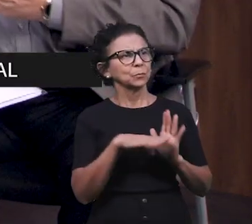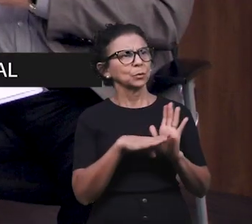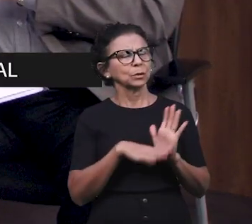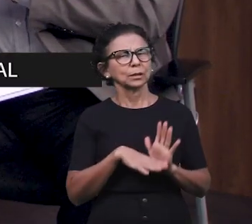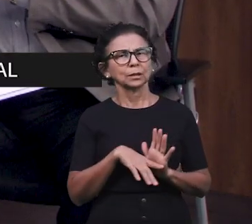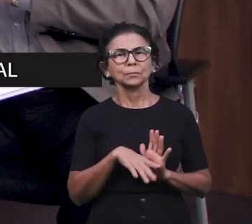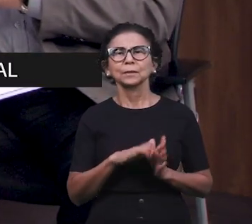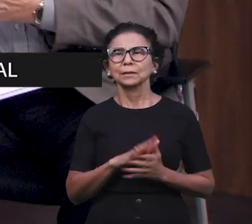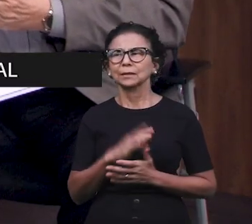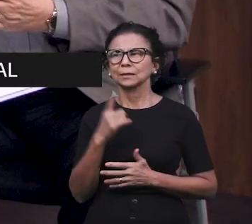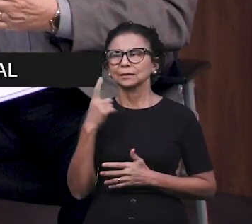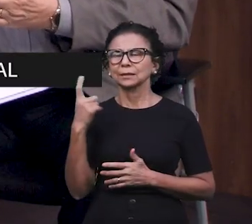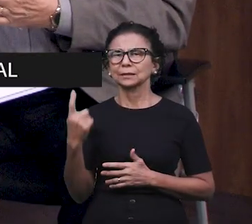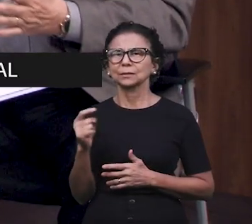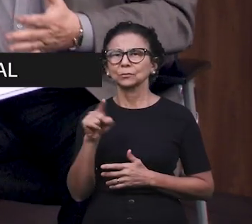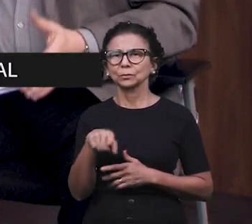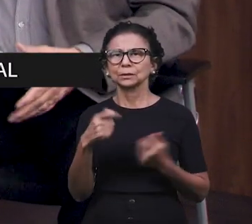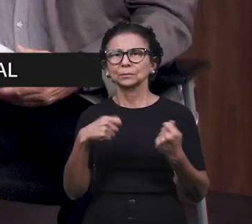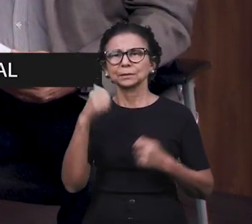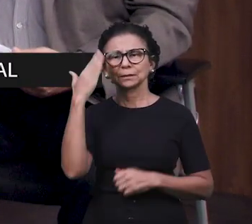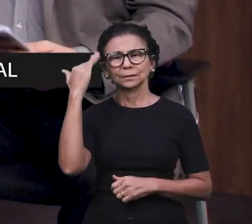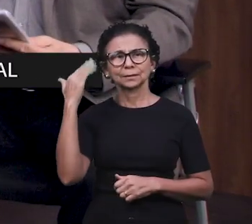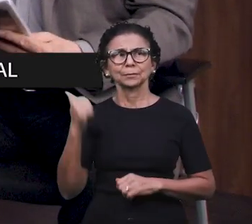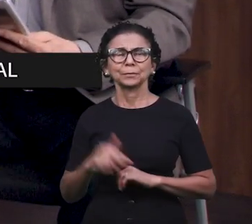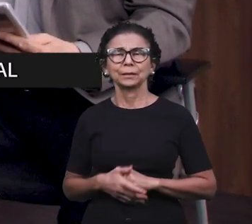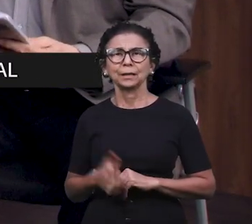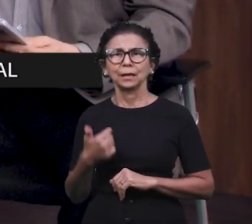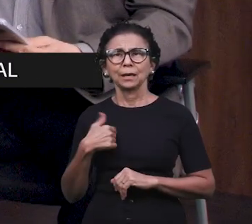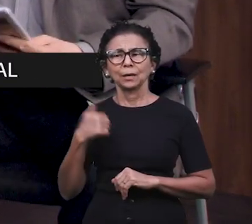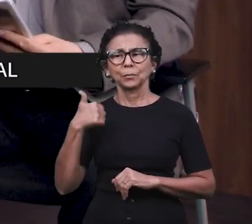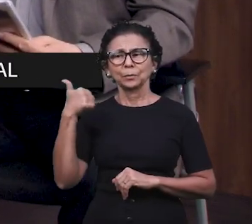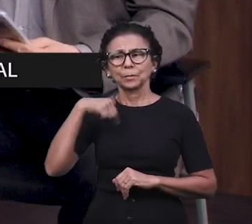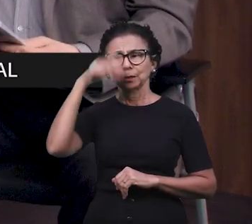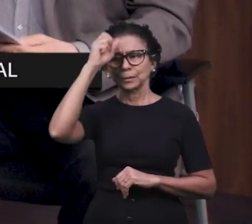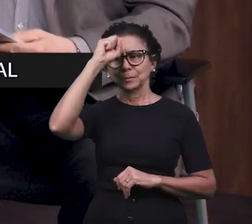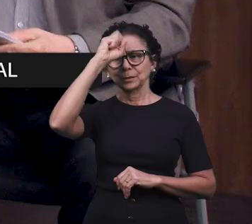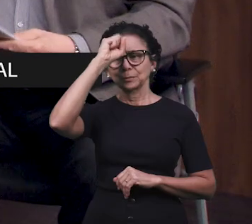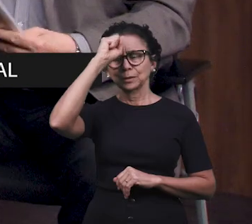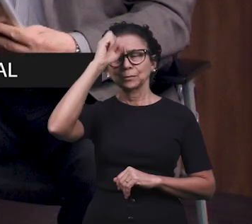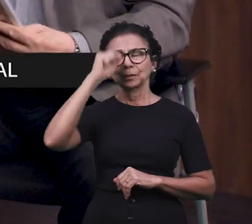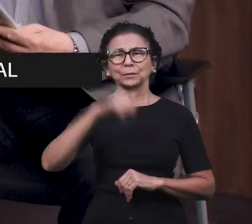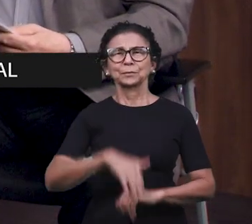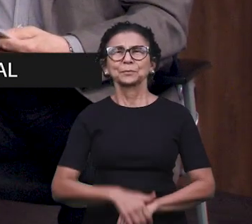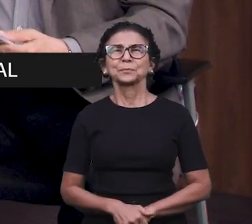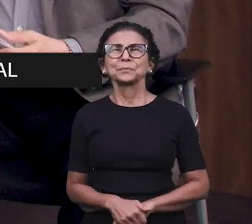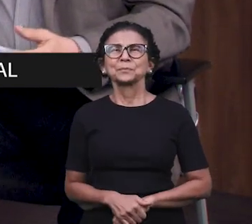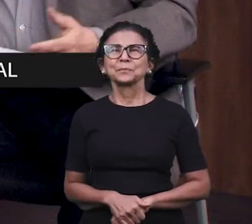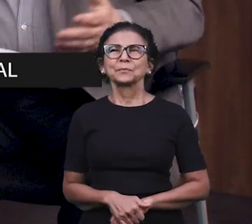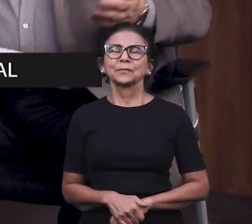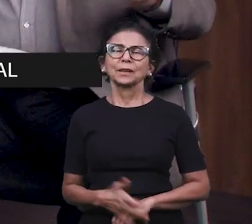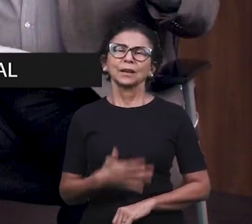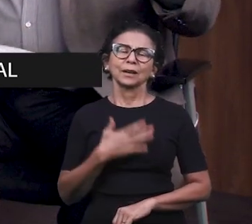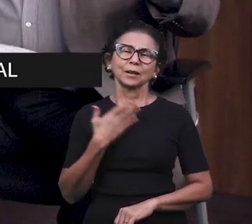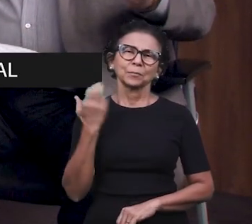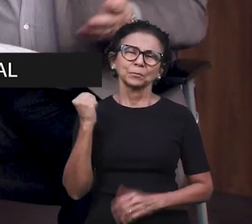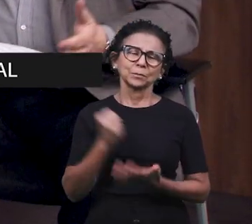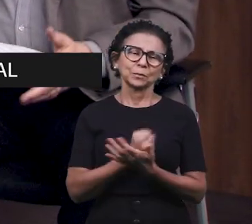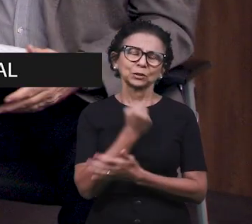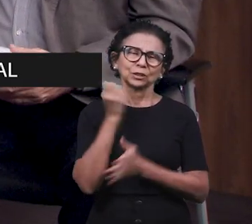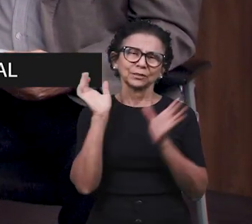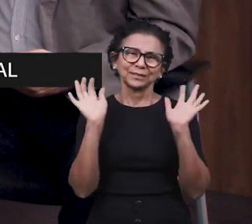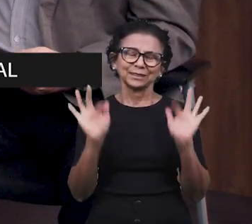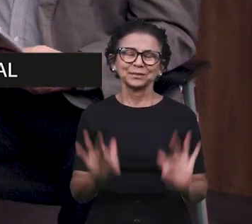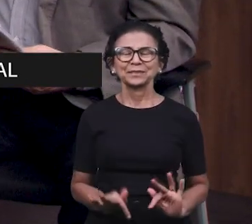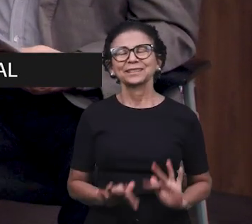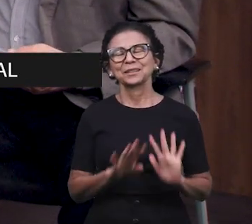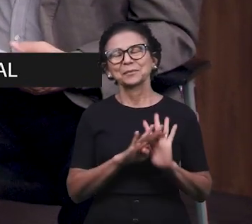sempre falo, sabe, doutor Miguel, que quem está mais aprendendo aqui sou eu, né? Que a gente vai aprendendo a cada dia. É uma pena que nós estamos chegando ao